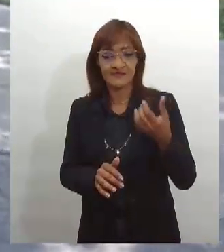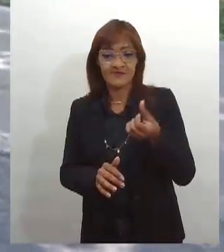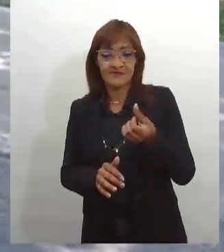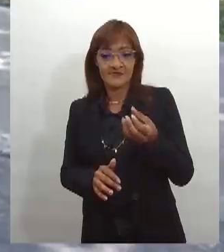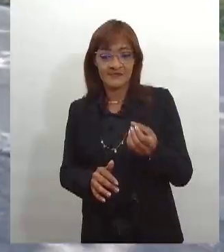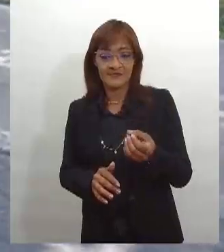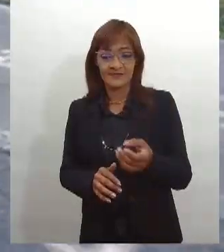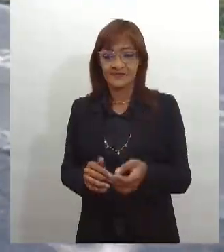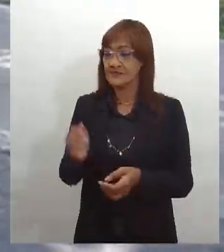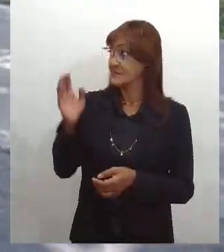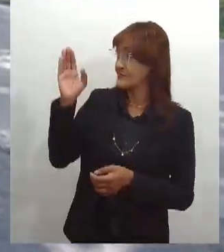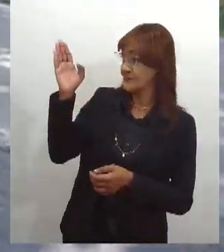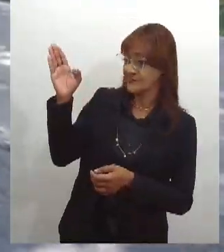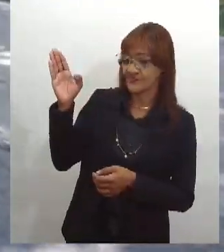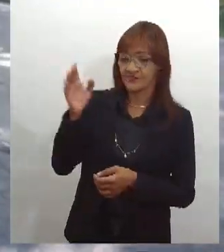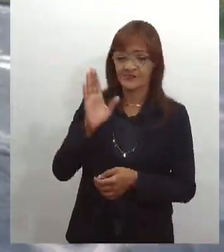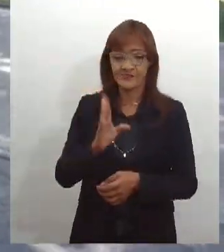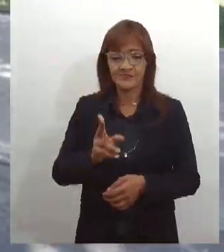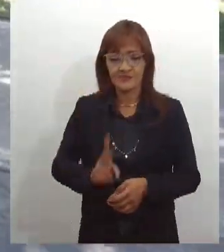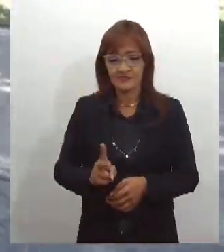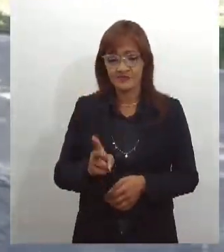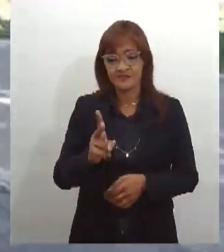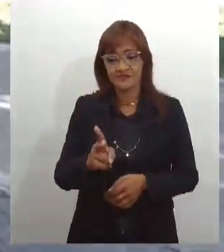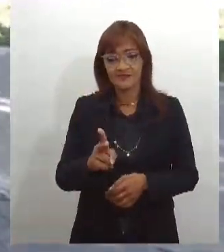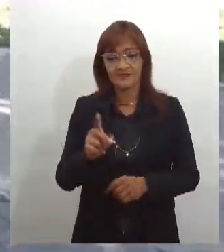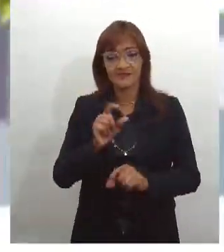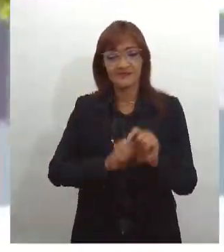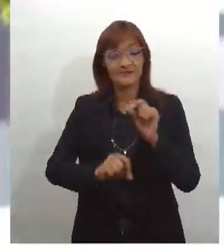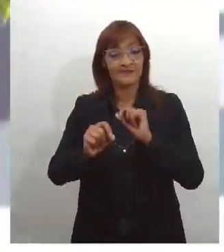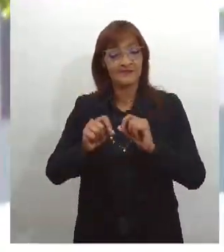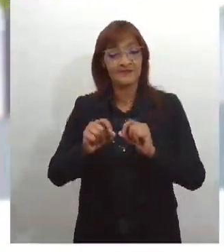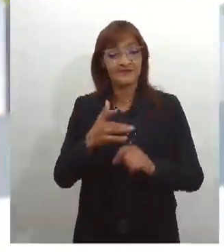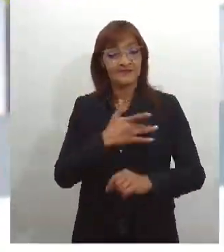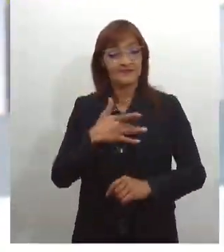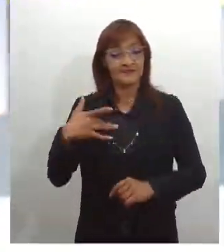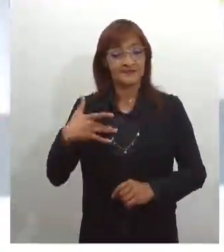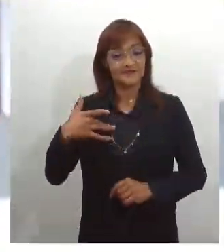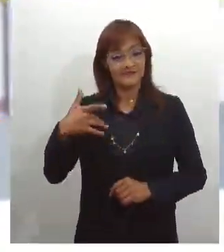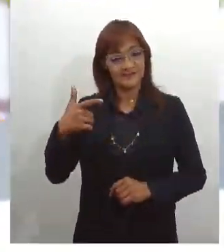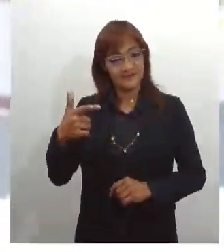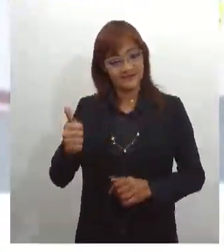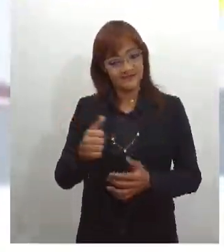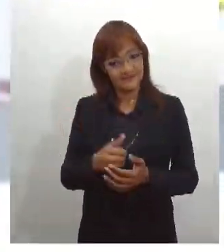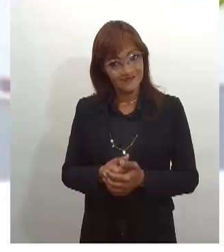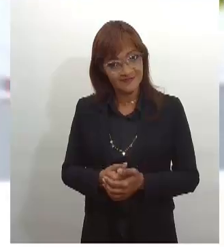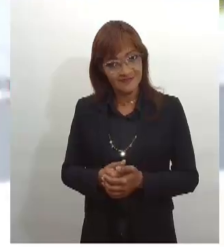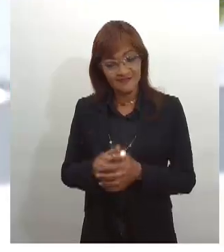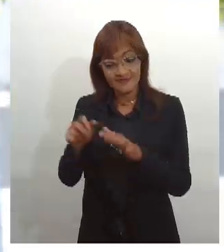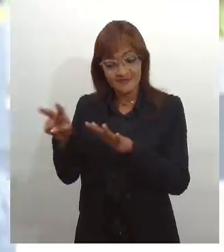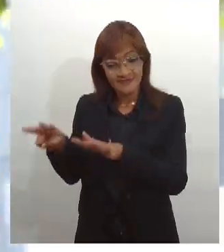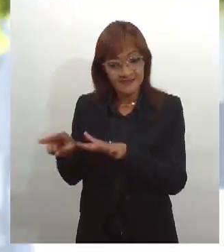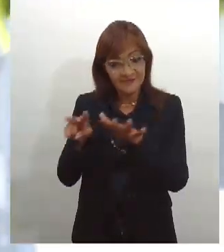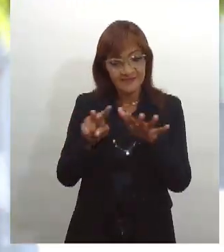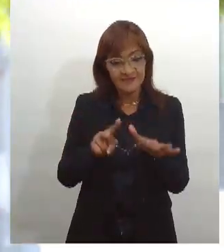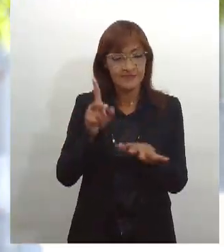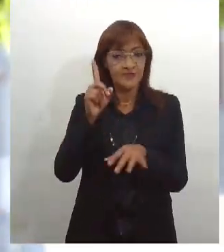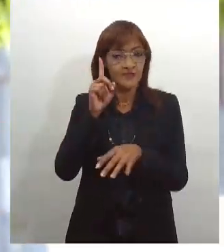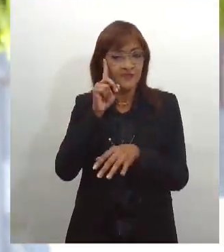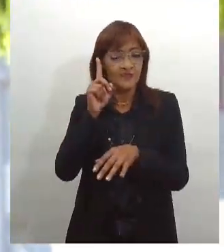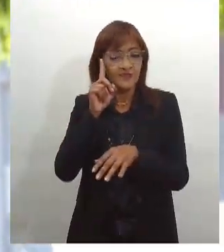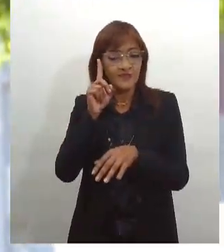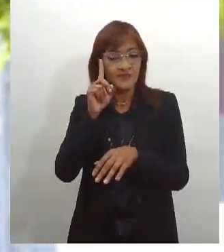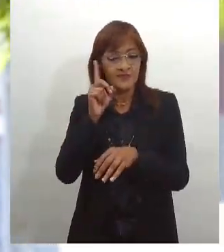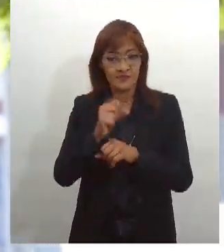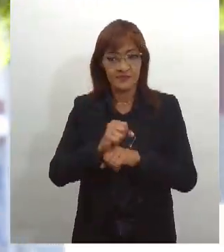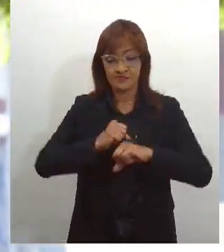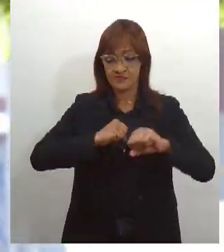sua rotina à manutenção de uma vida saudável e ativa. 5 vezes por semana ele intercala caminhadas e corridas,